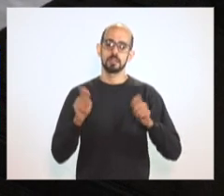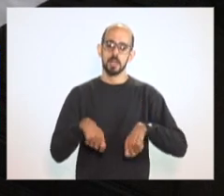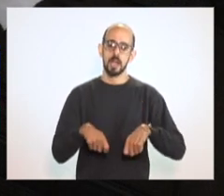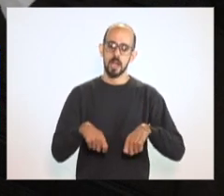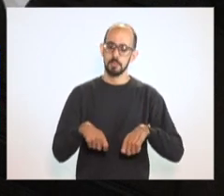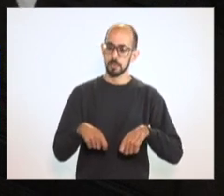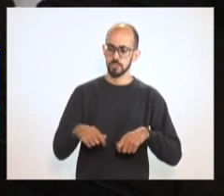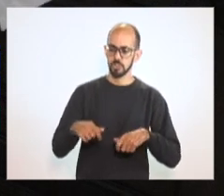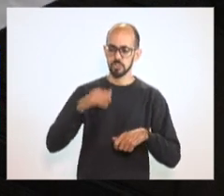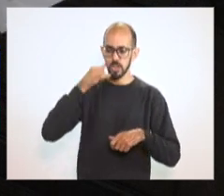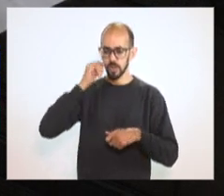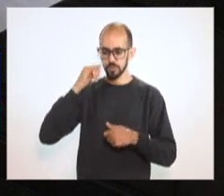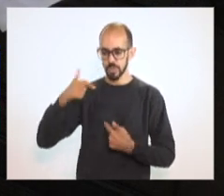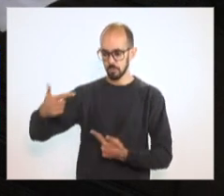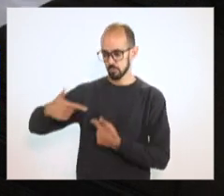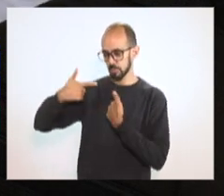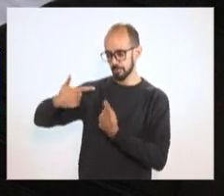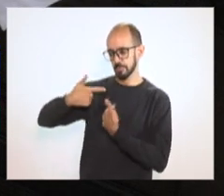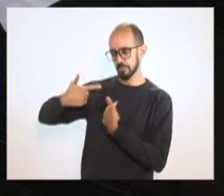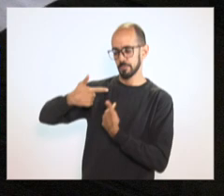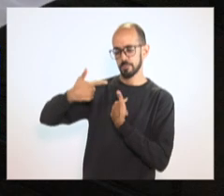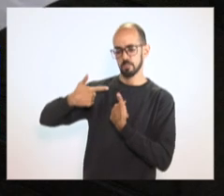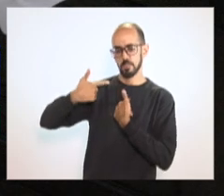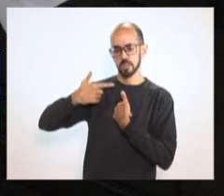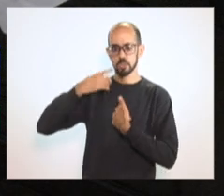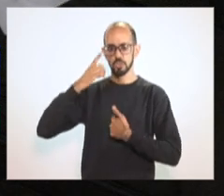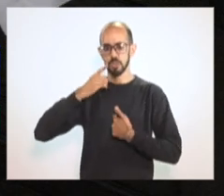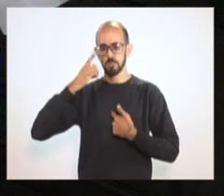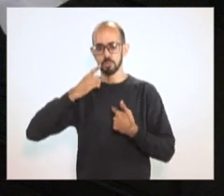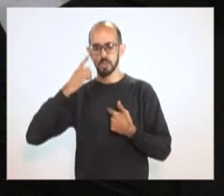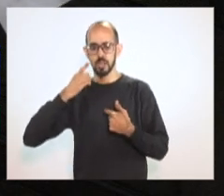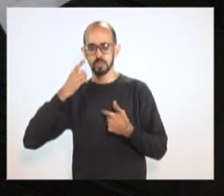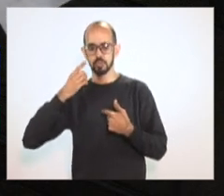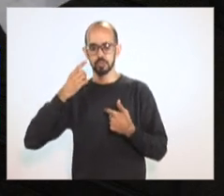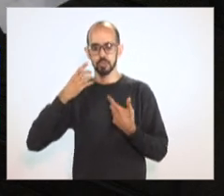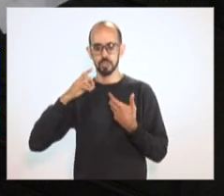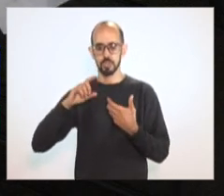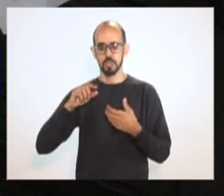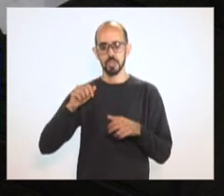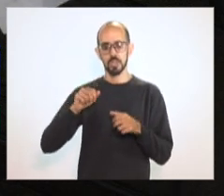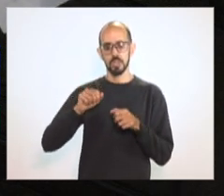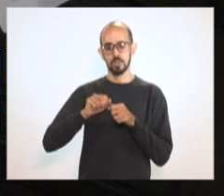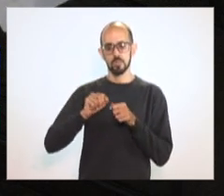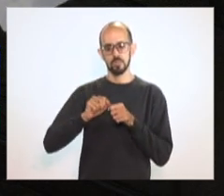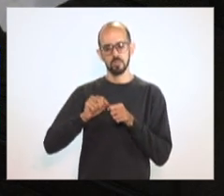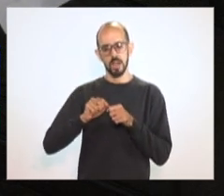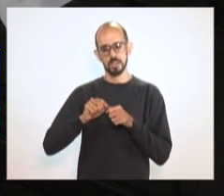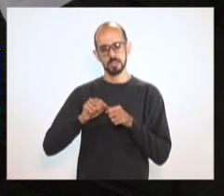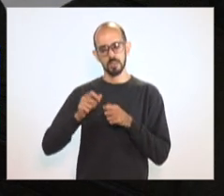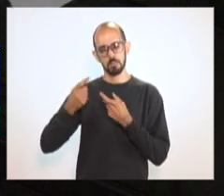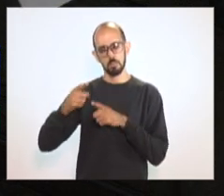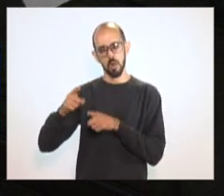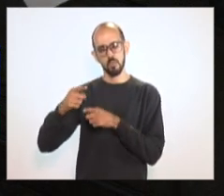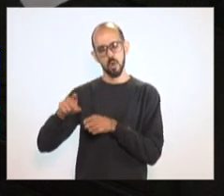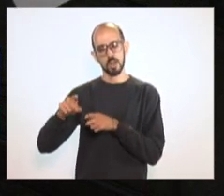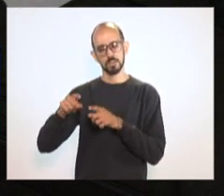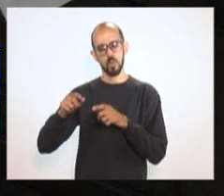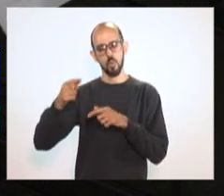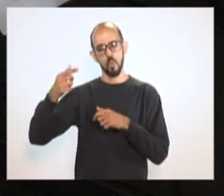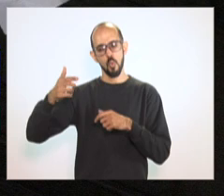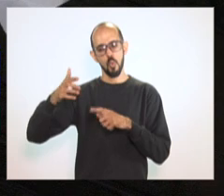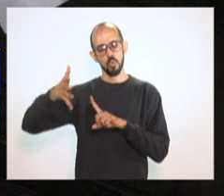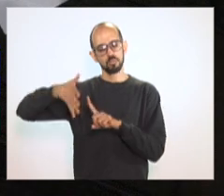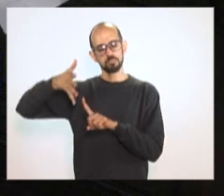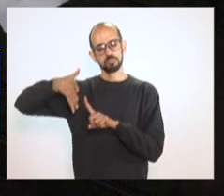chacotas de deputados que ferem o decoro parlamentar ferem a ética parlamentar de maneira a tratar